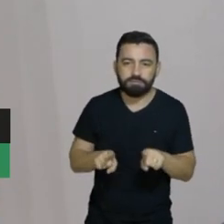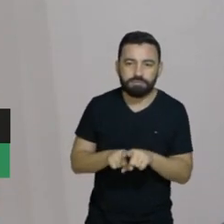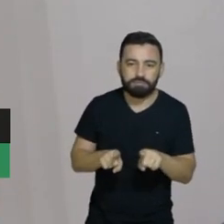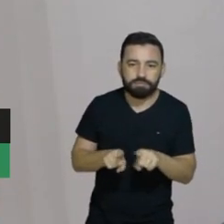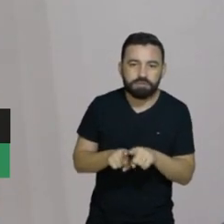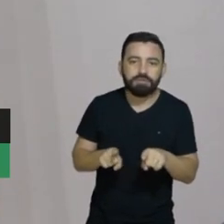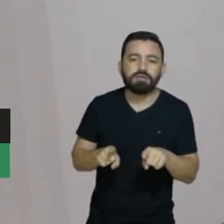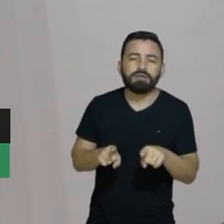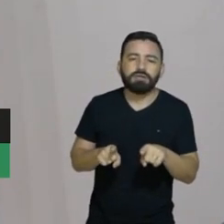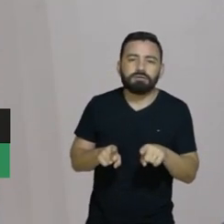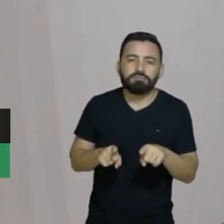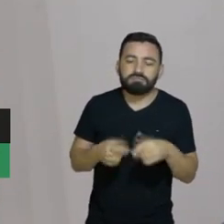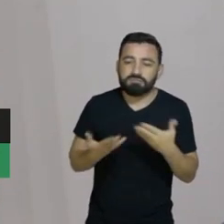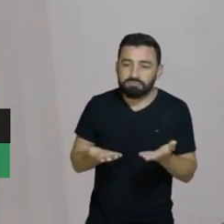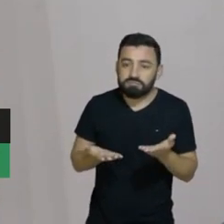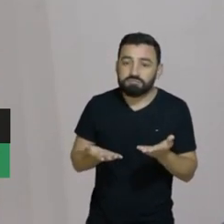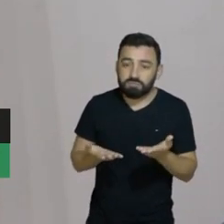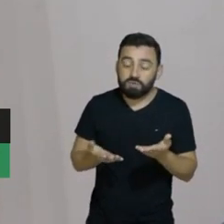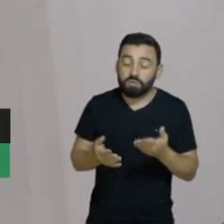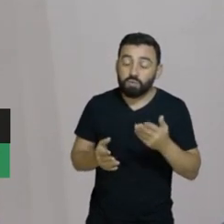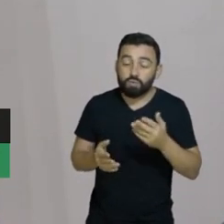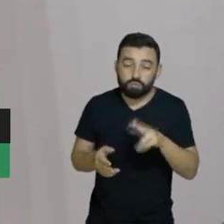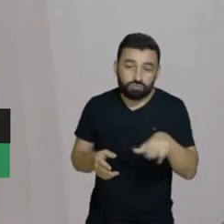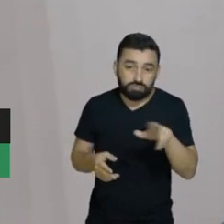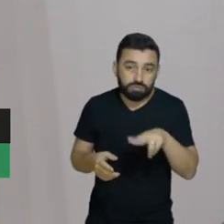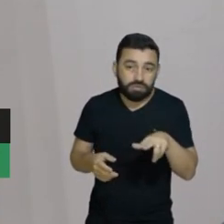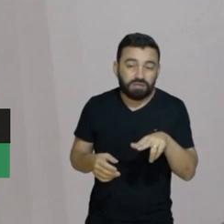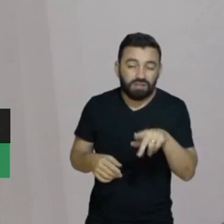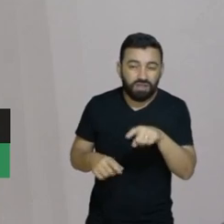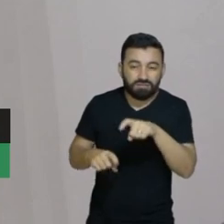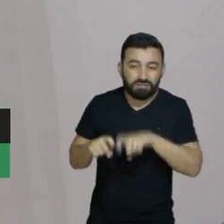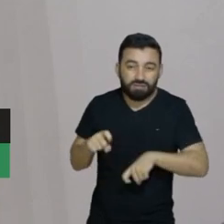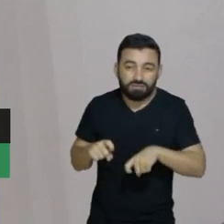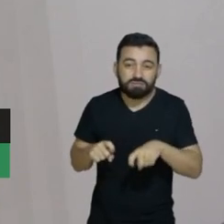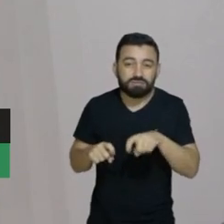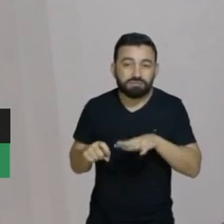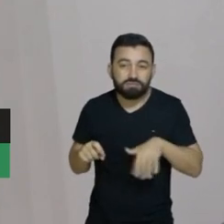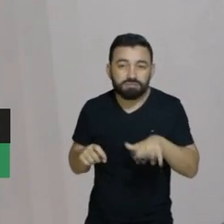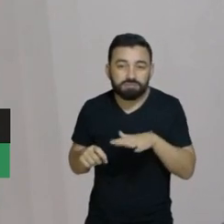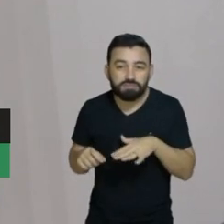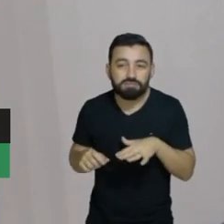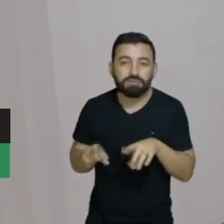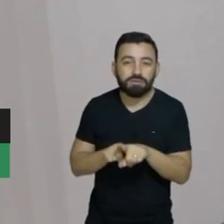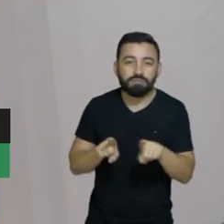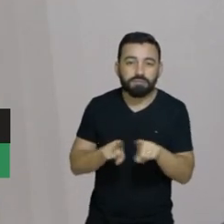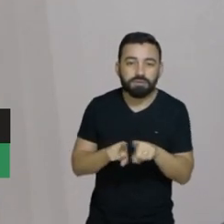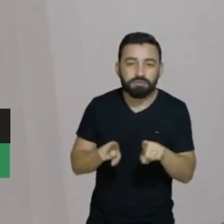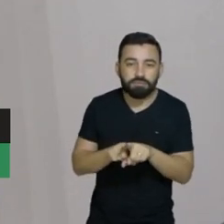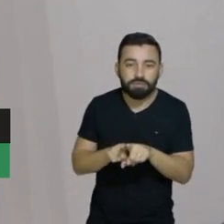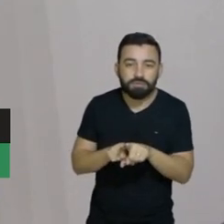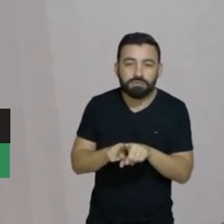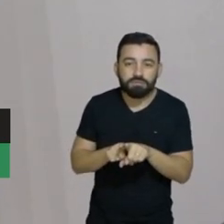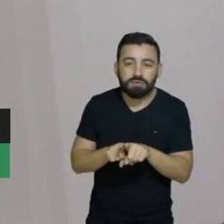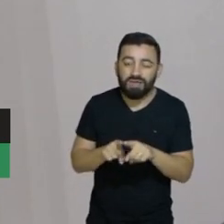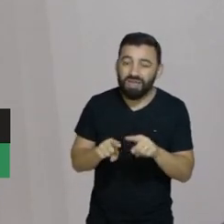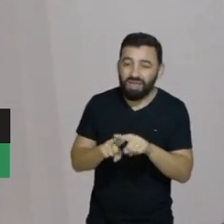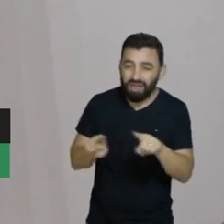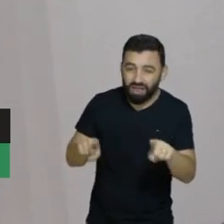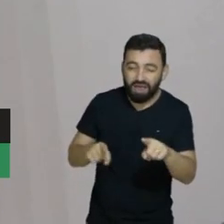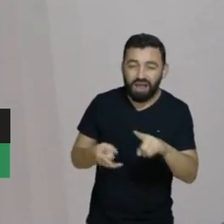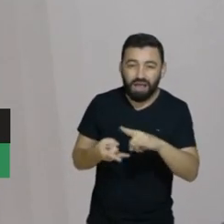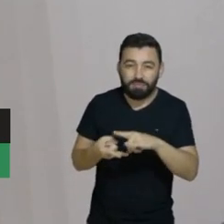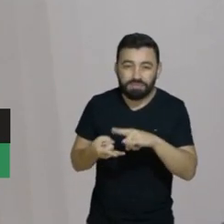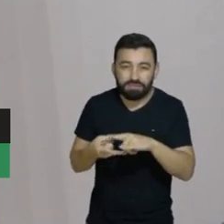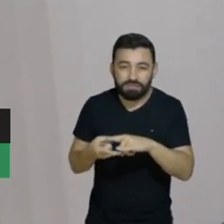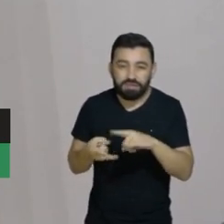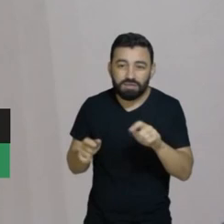como essa modalidade de sexo não dispõe de lubrificante natural, para que essas camisinhas distribuídas